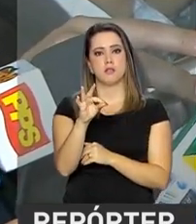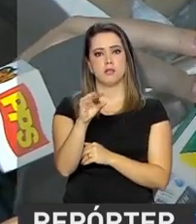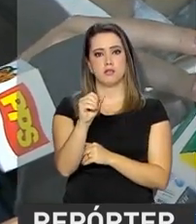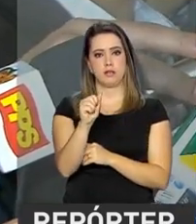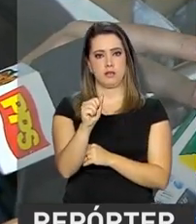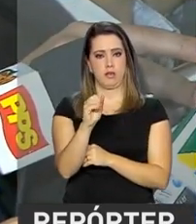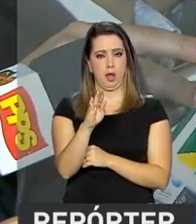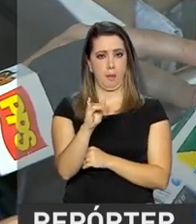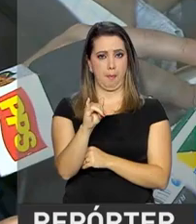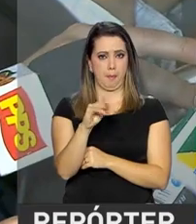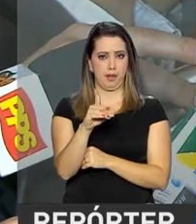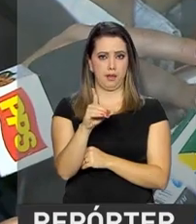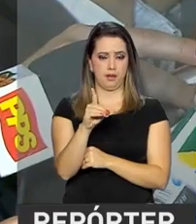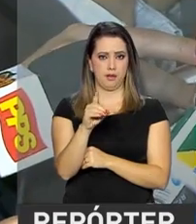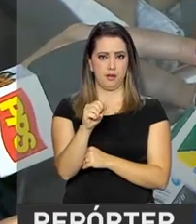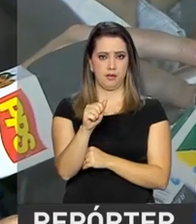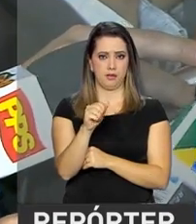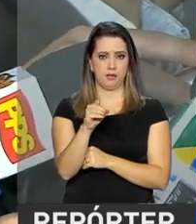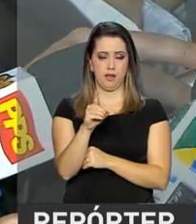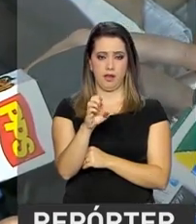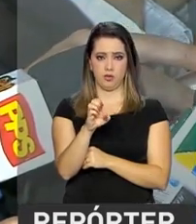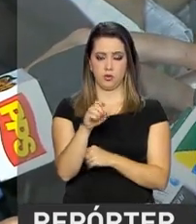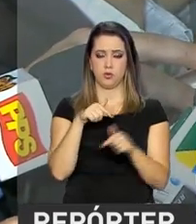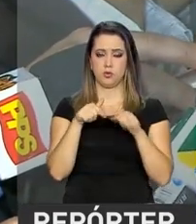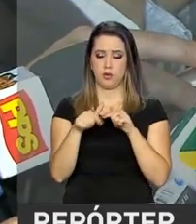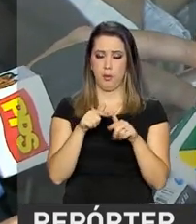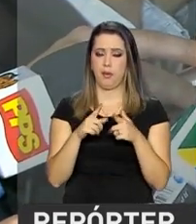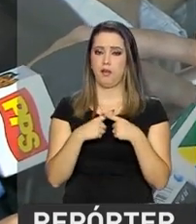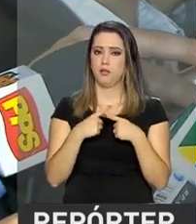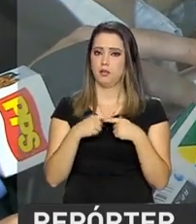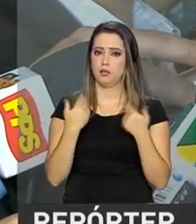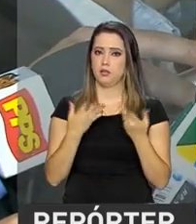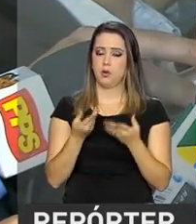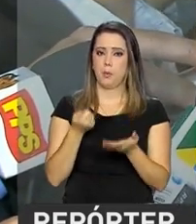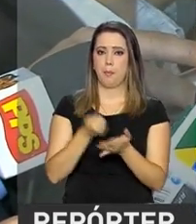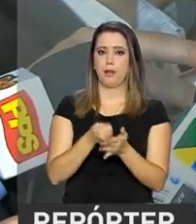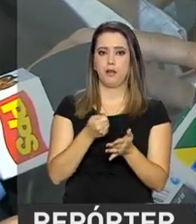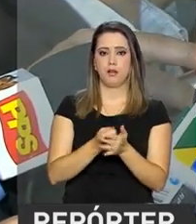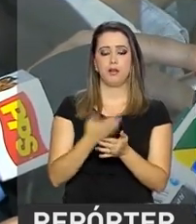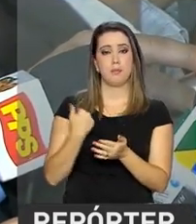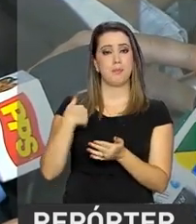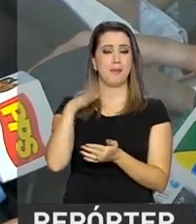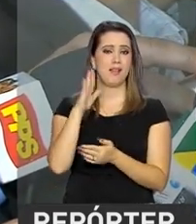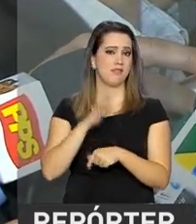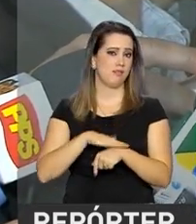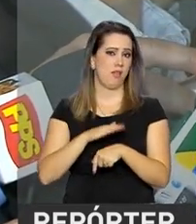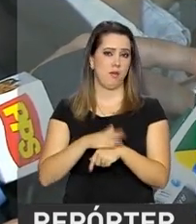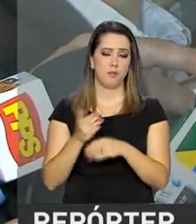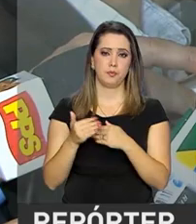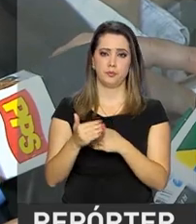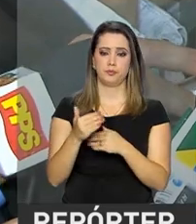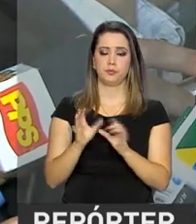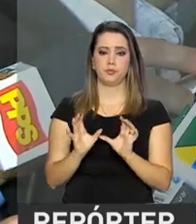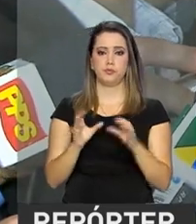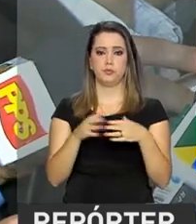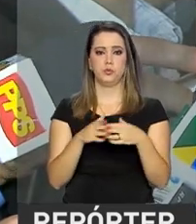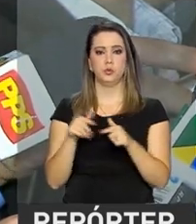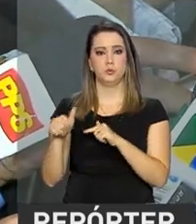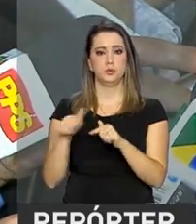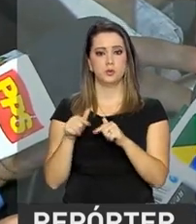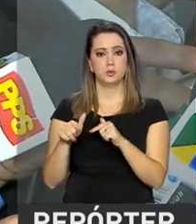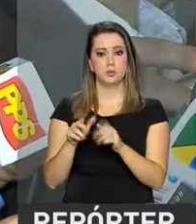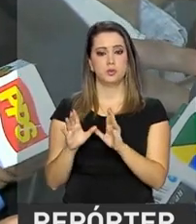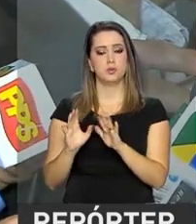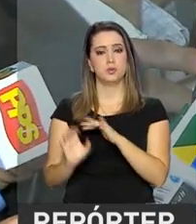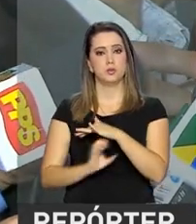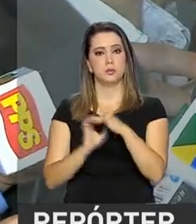em regra que está no serviço público contribui por mais tempo do que aquele que na iniciativa privada